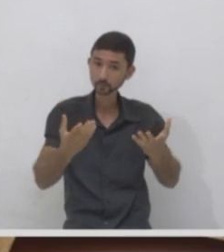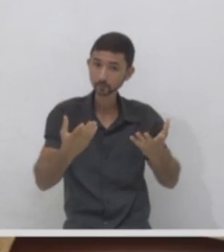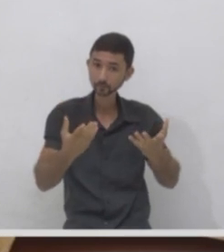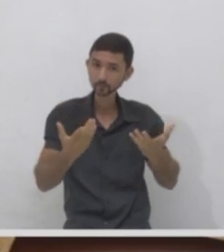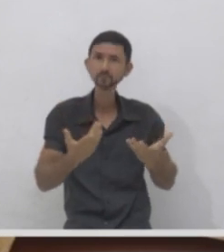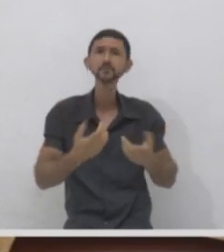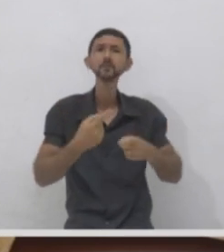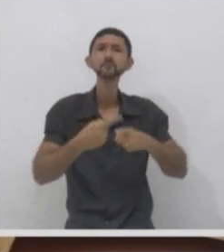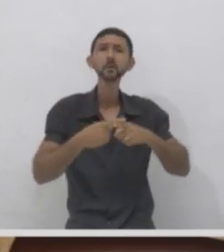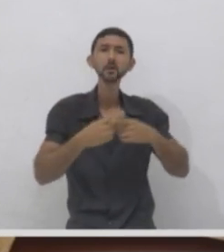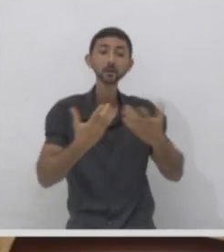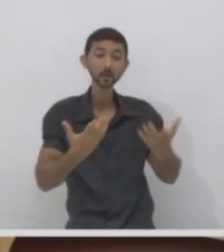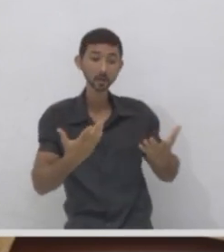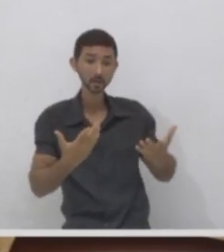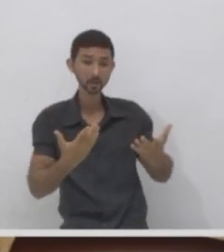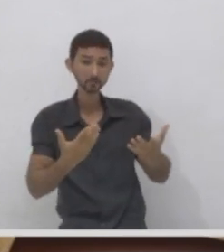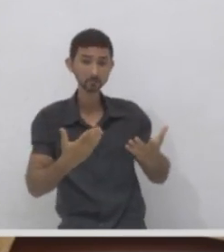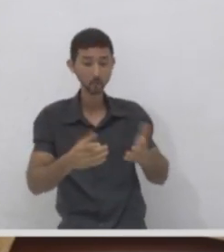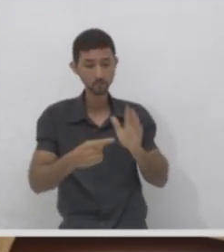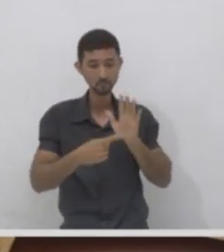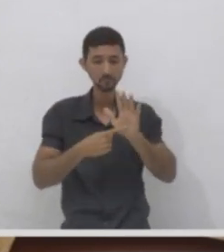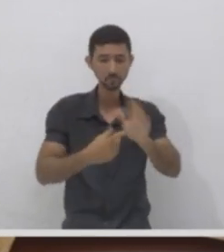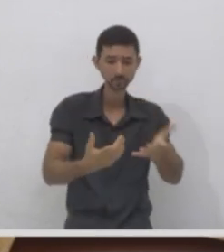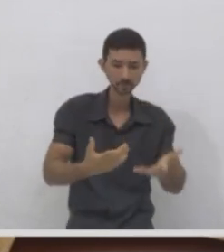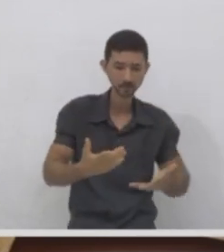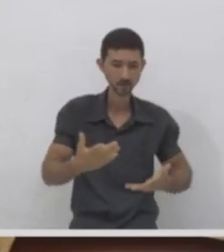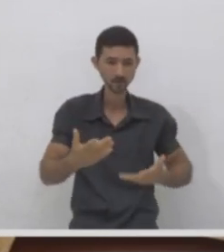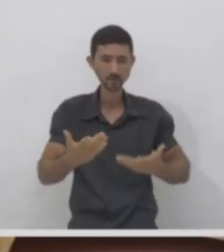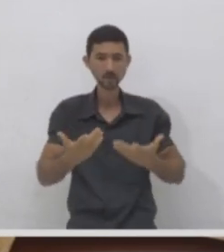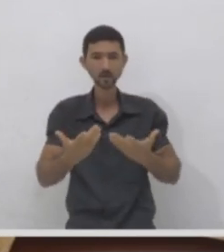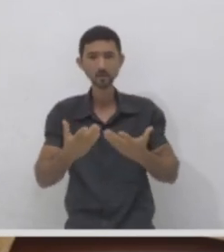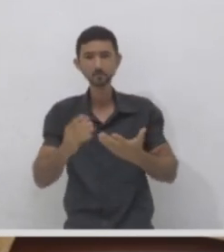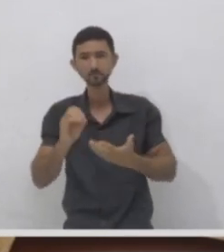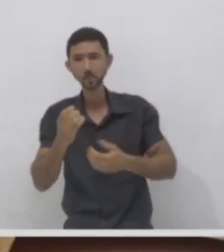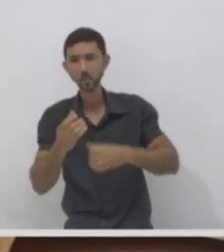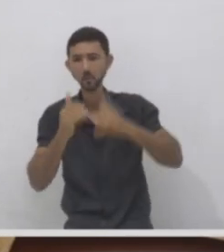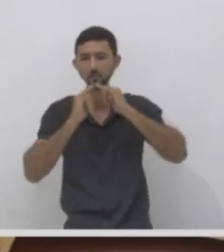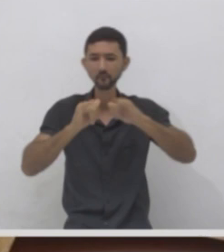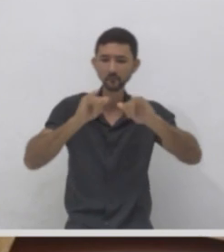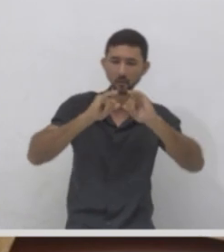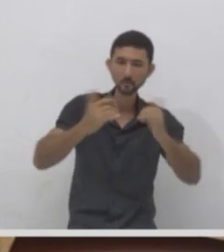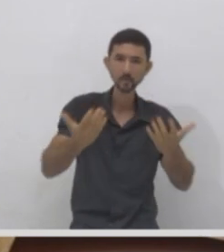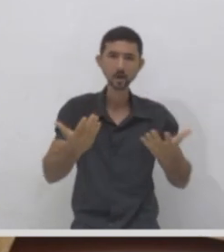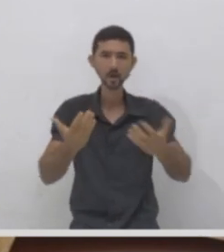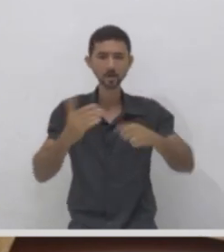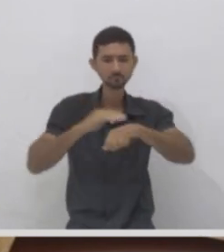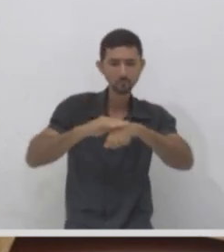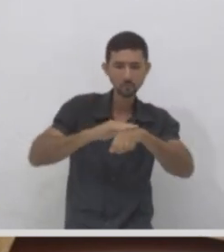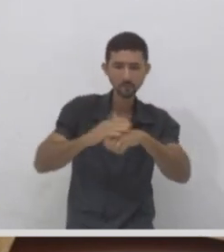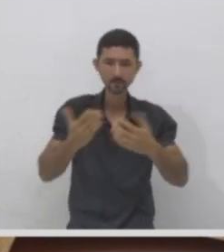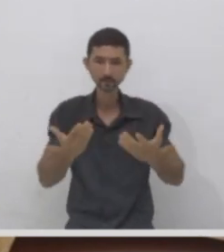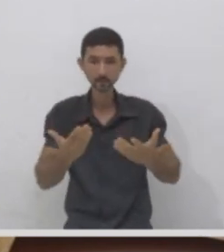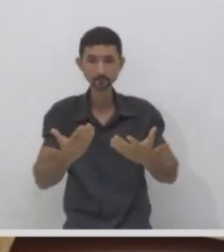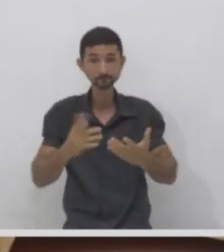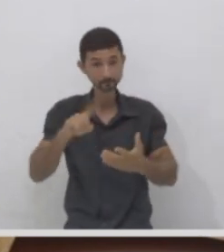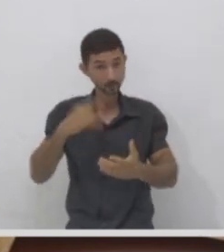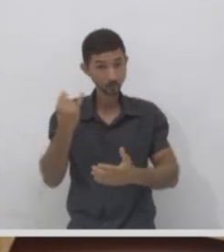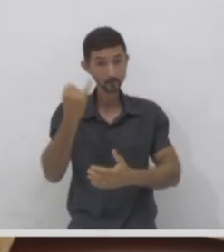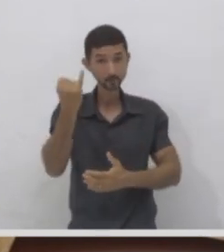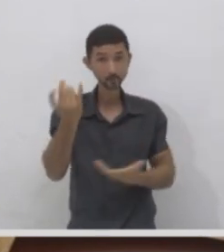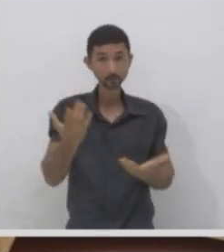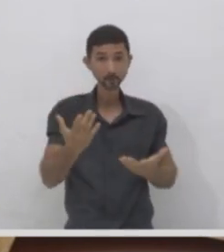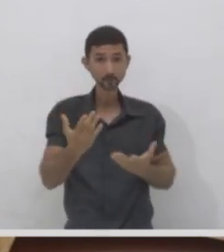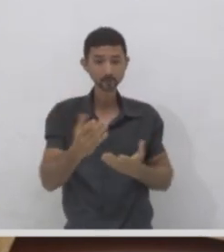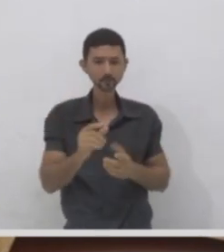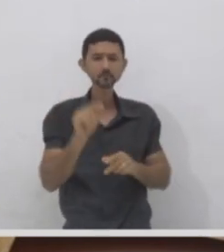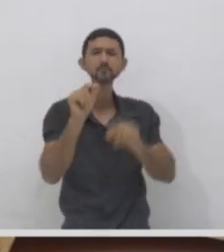o teu objetivo é apenas entreter ou informar, enfim, tudo isso é importante. E para